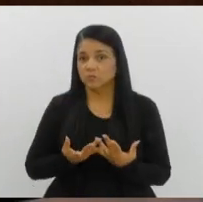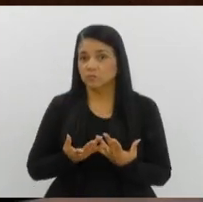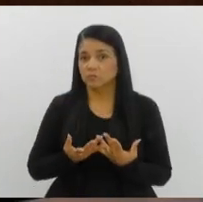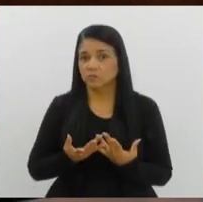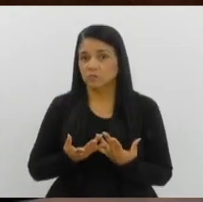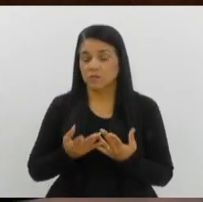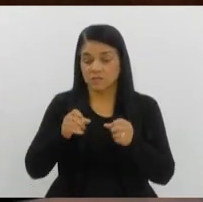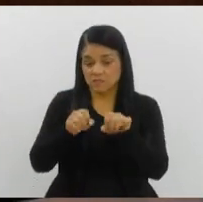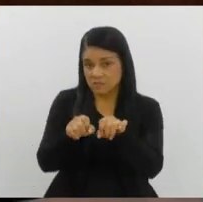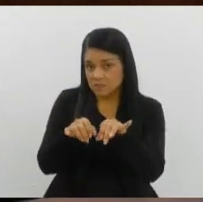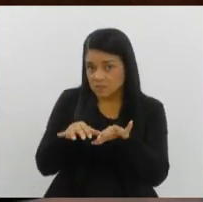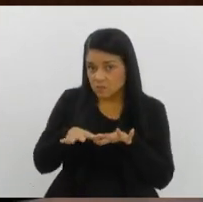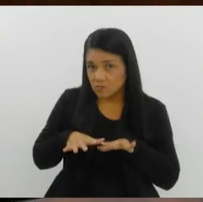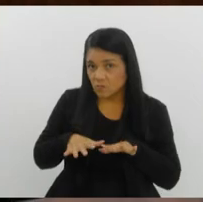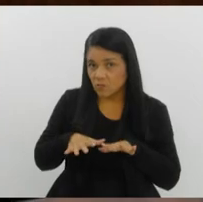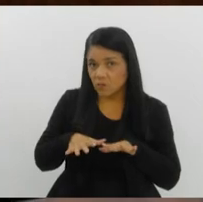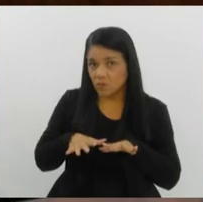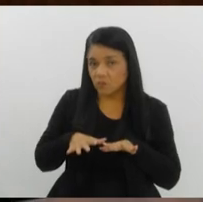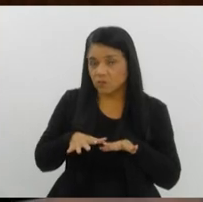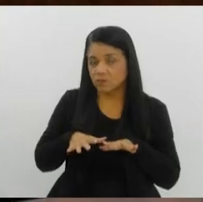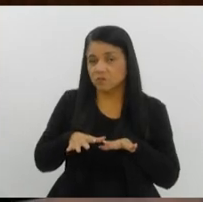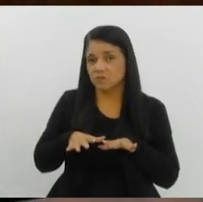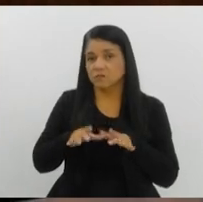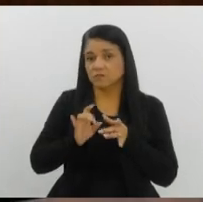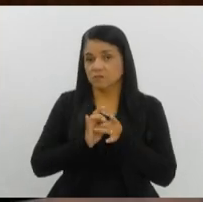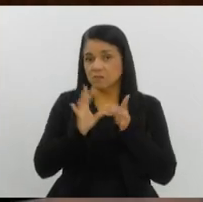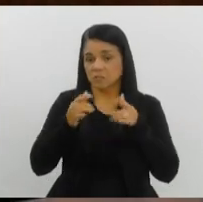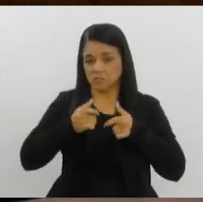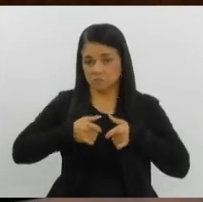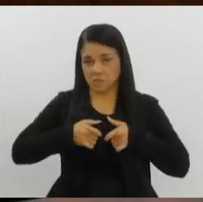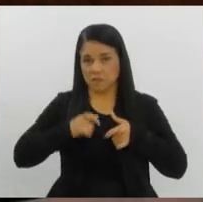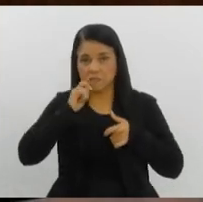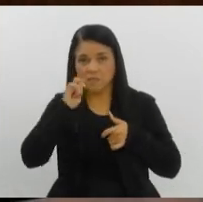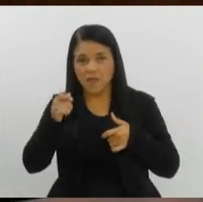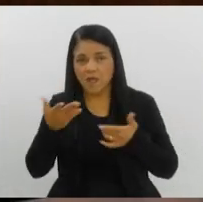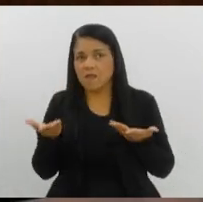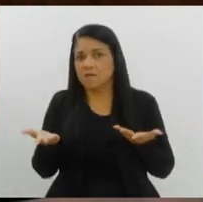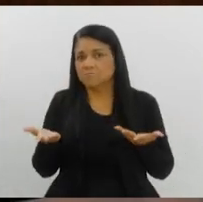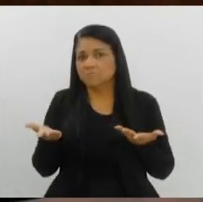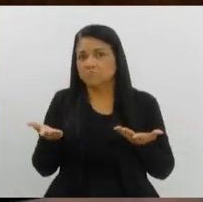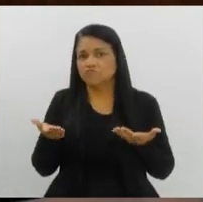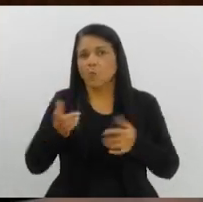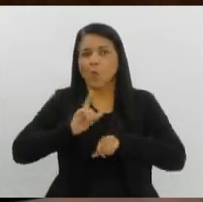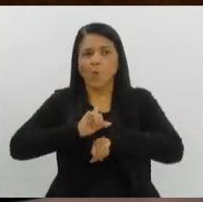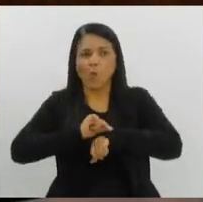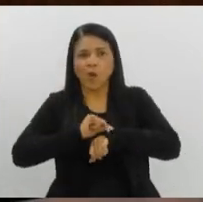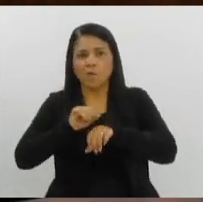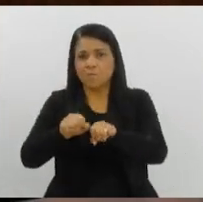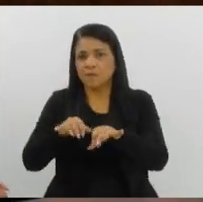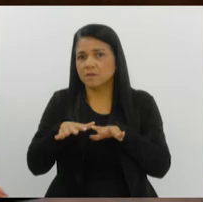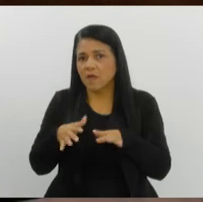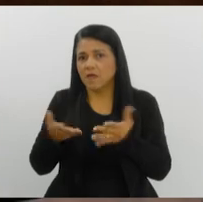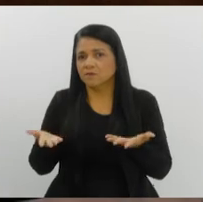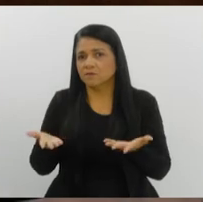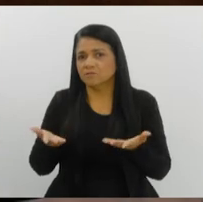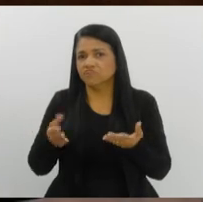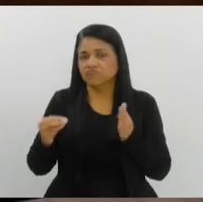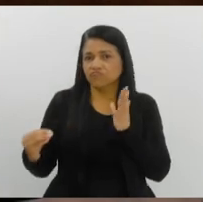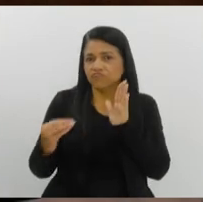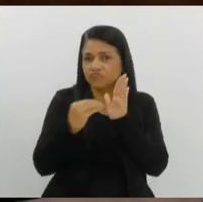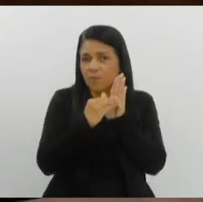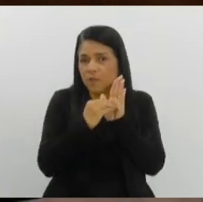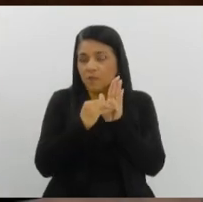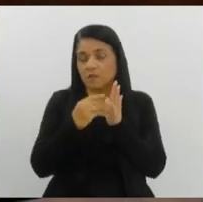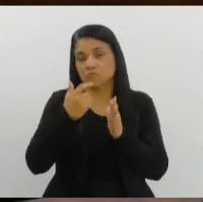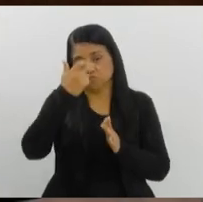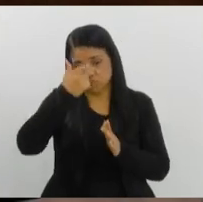as sessões deliberativas de medalha, não sei o quê, seria no horário do plenário. Então, as emendas que eu